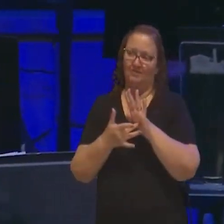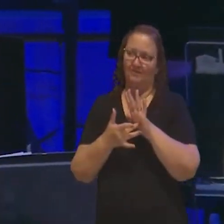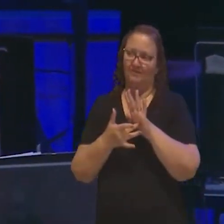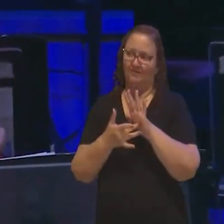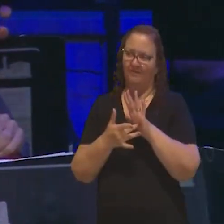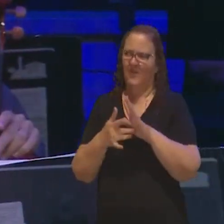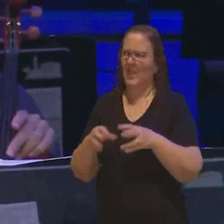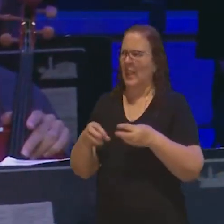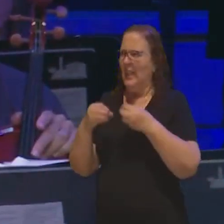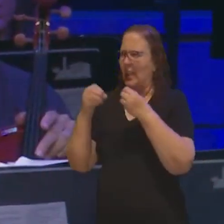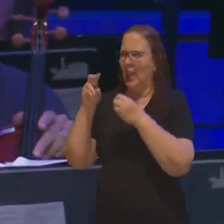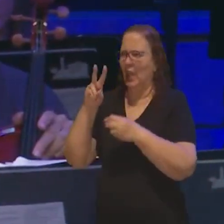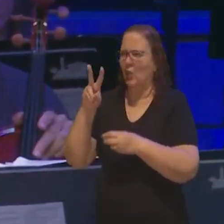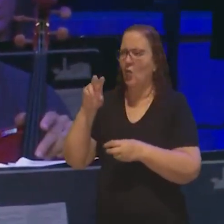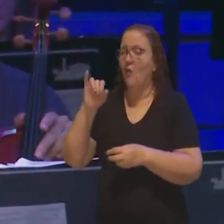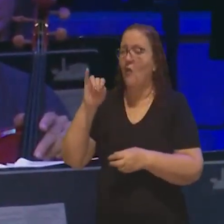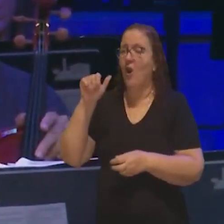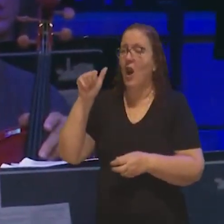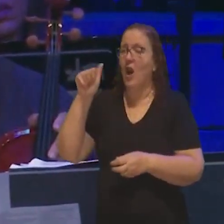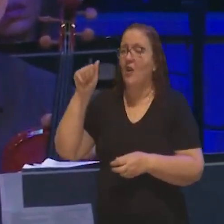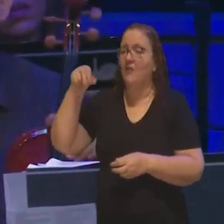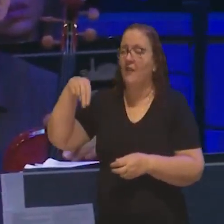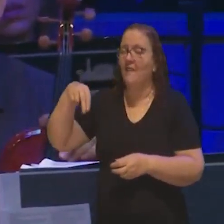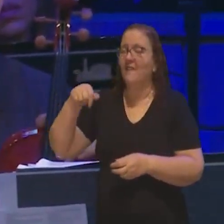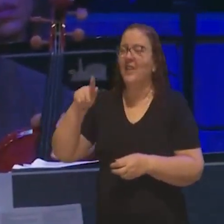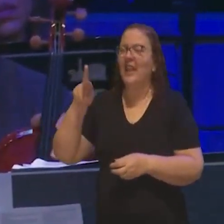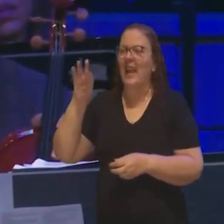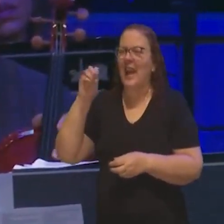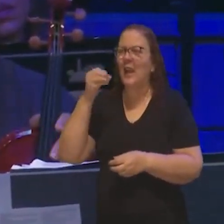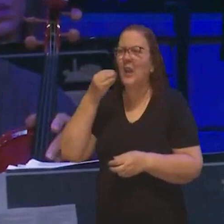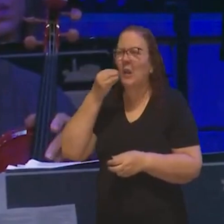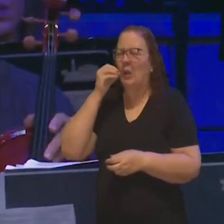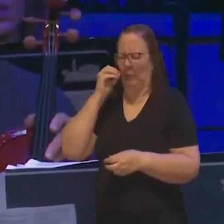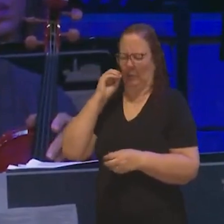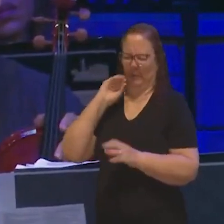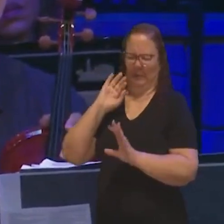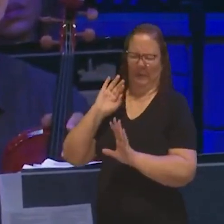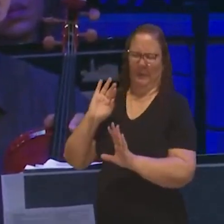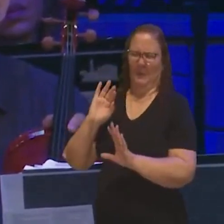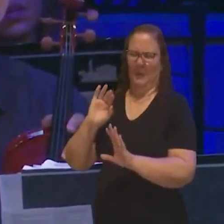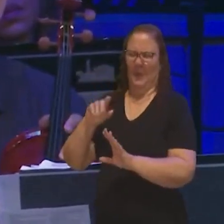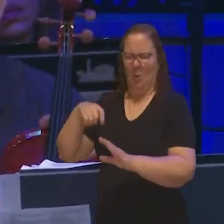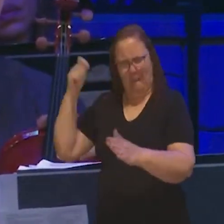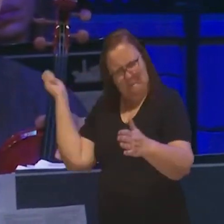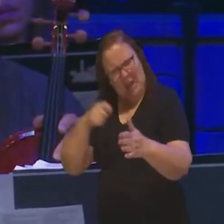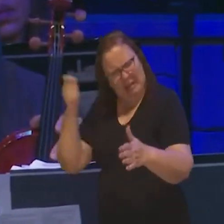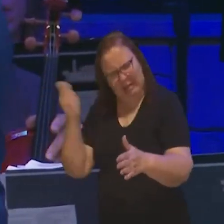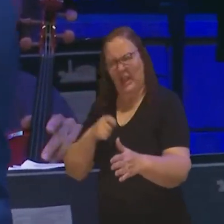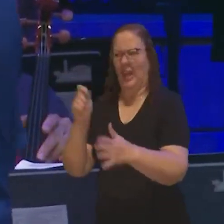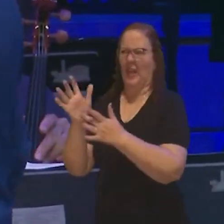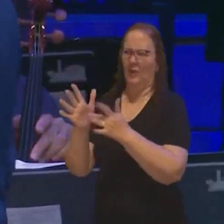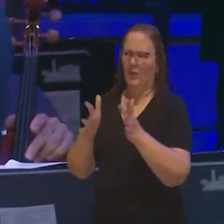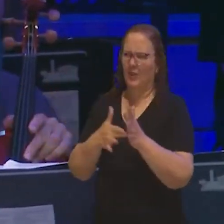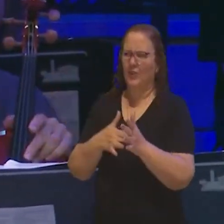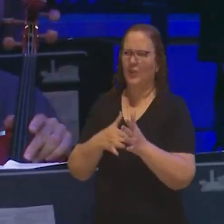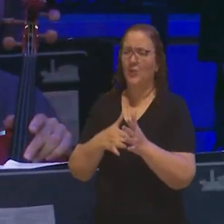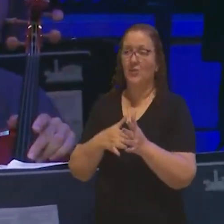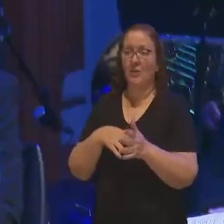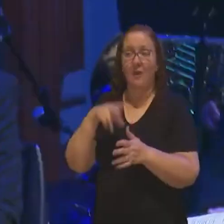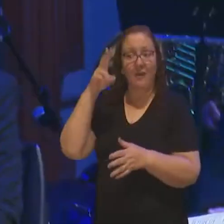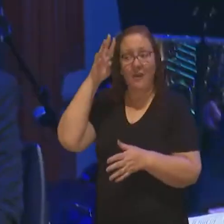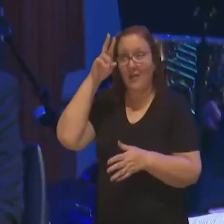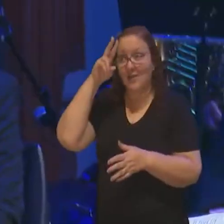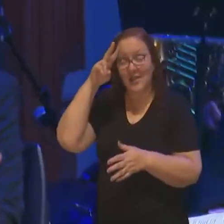Deram vinagre para ele. Bateram nele, espancaram ele. E o nosso Natal, e o nosso menininho